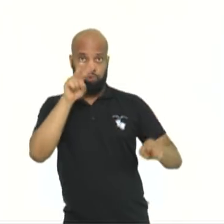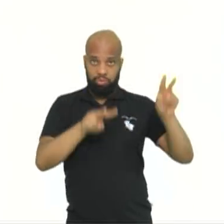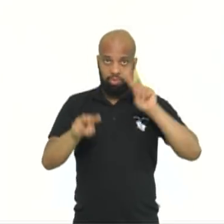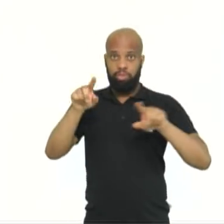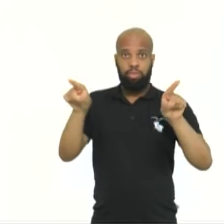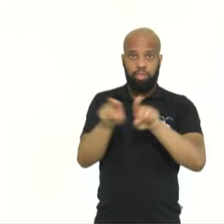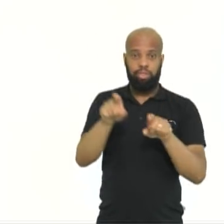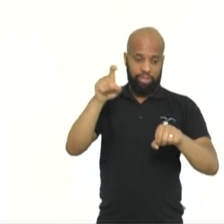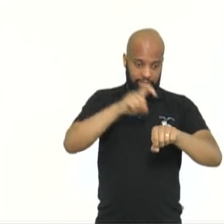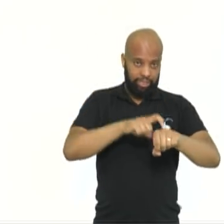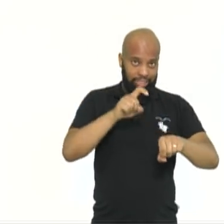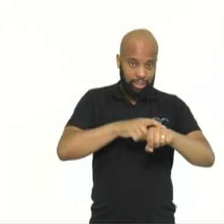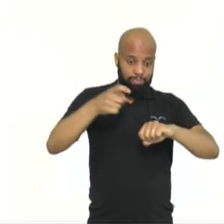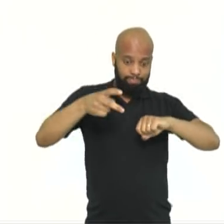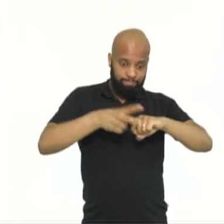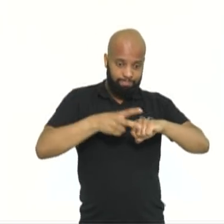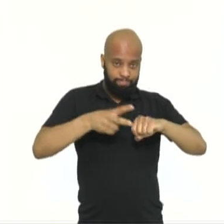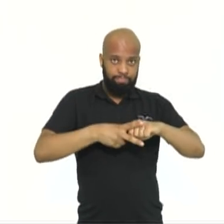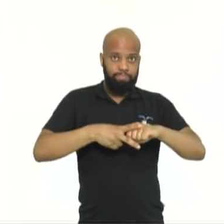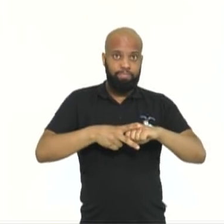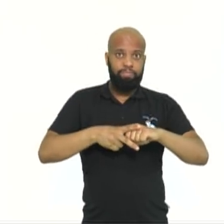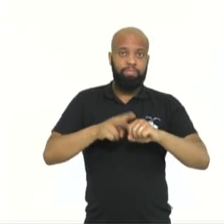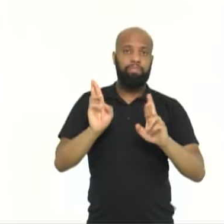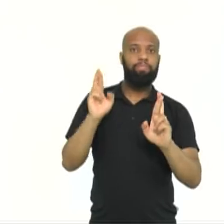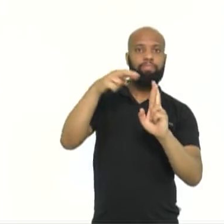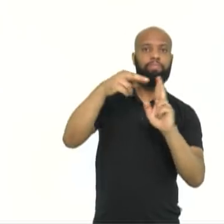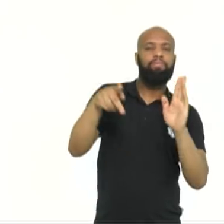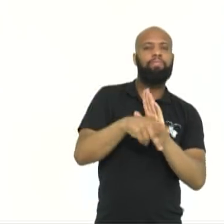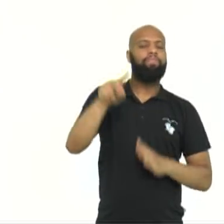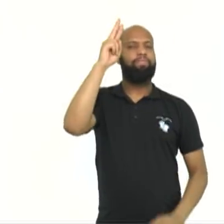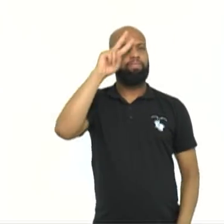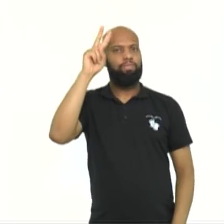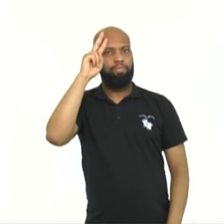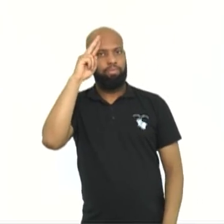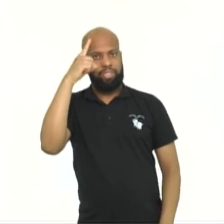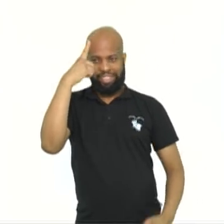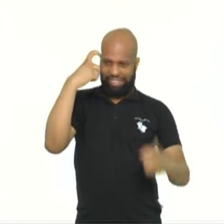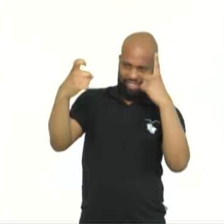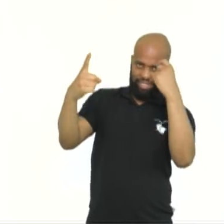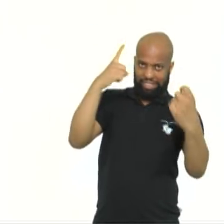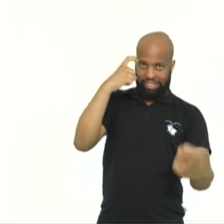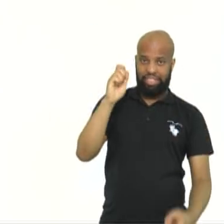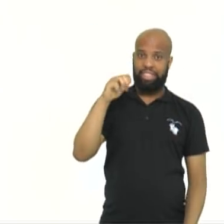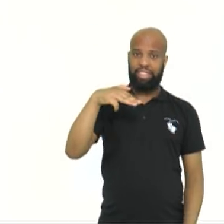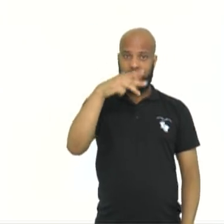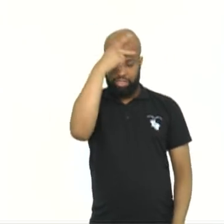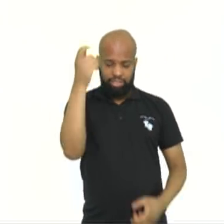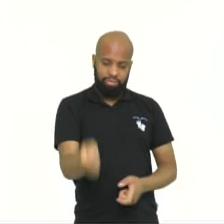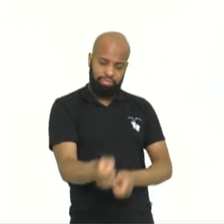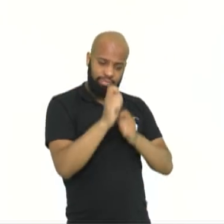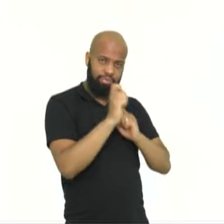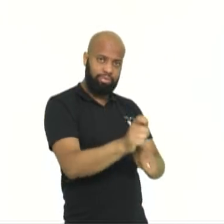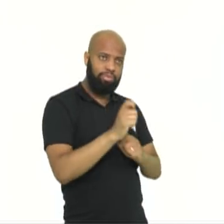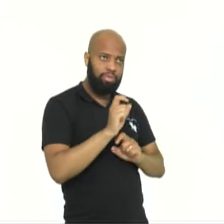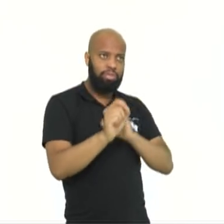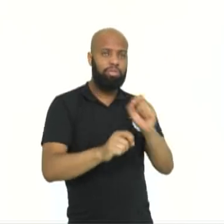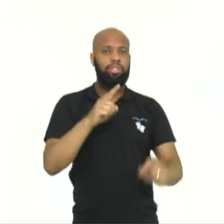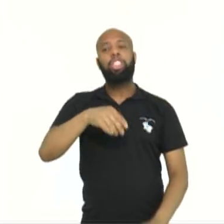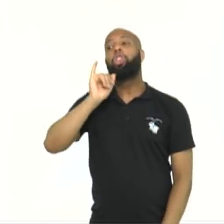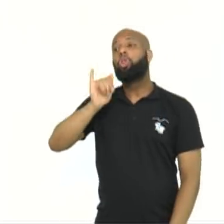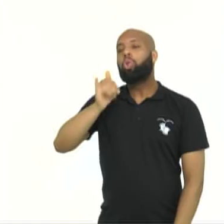e verbais desta tirinha, eles remetem a histórias criadas por pescadores, né? Isto é, a